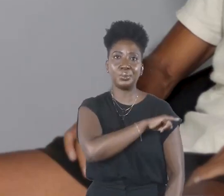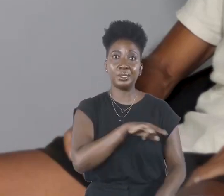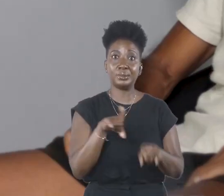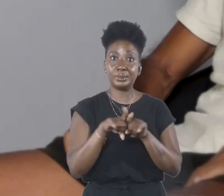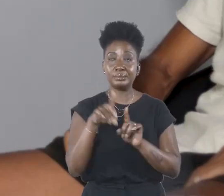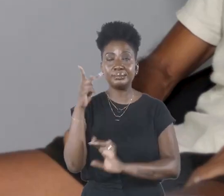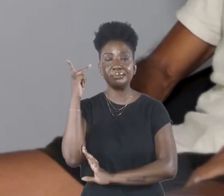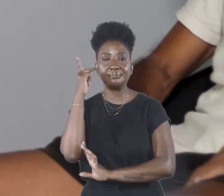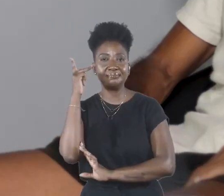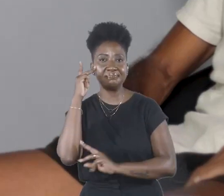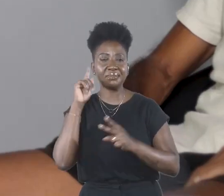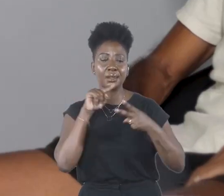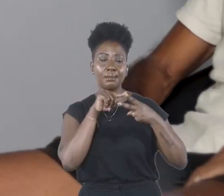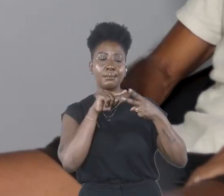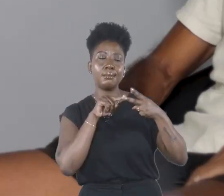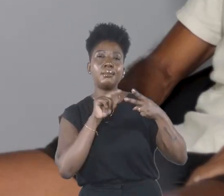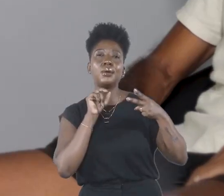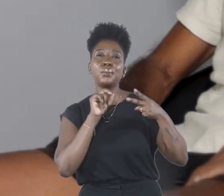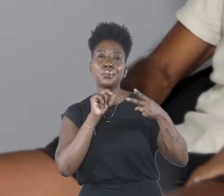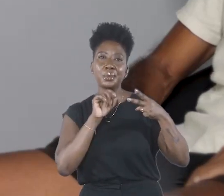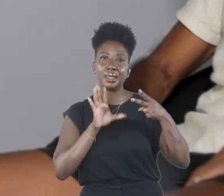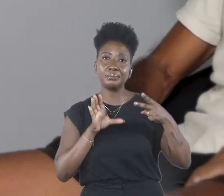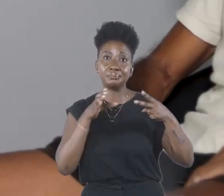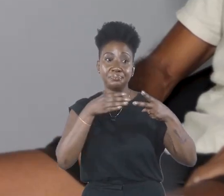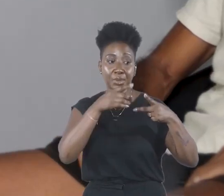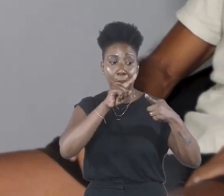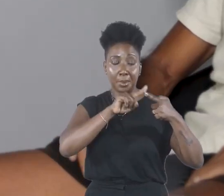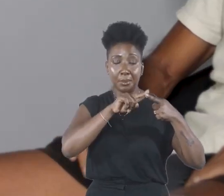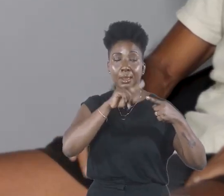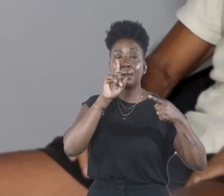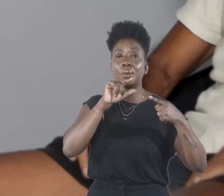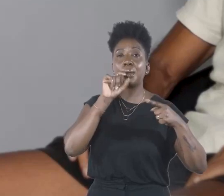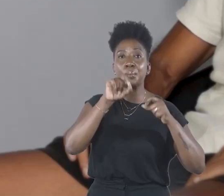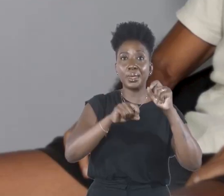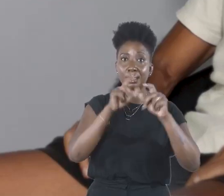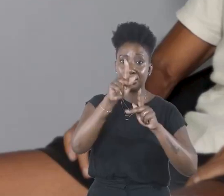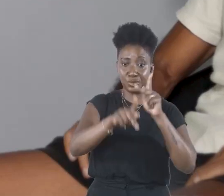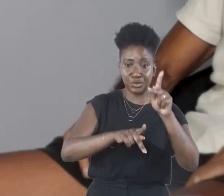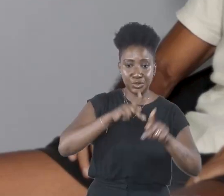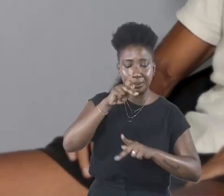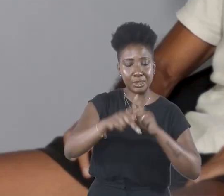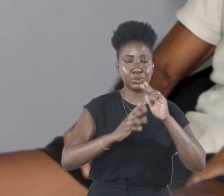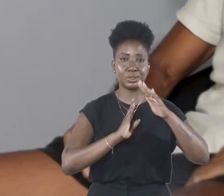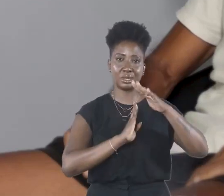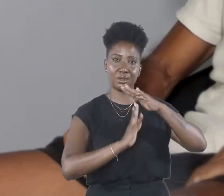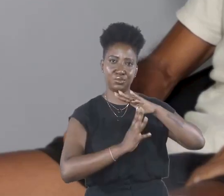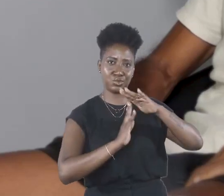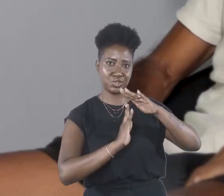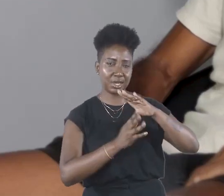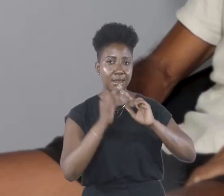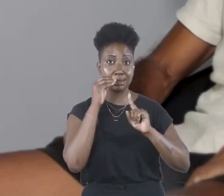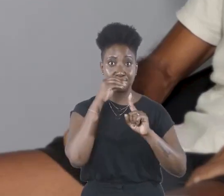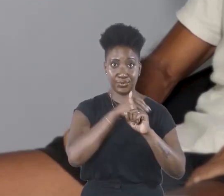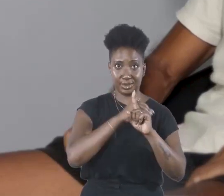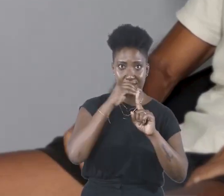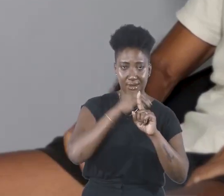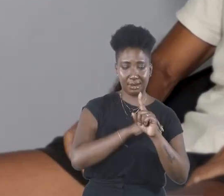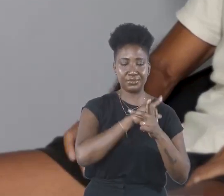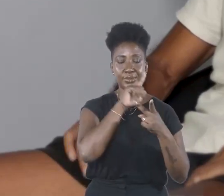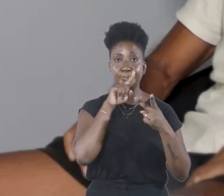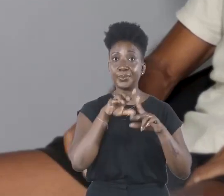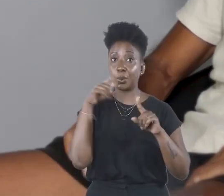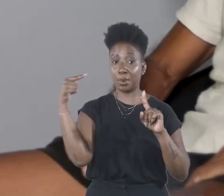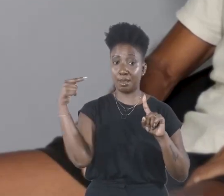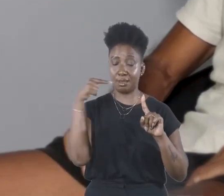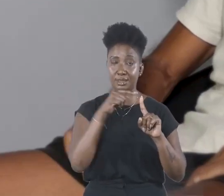em São Paulo, com 2 grandes focos, 2 grandes públicos. O primeiro é o público de pessoas em situação de refúgio, solicitantes,